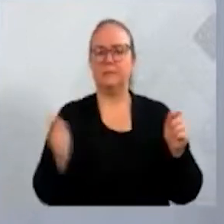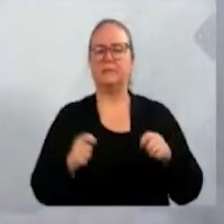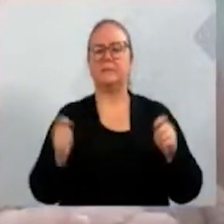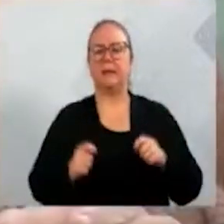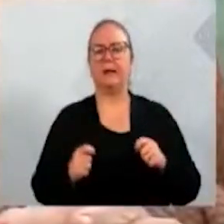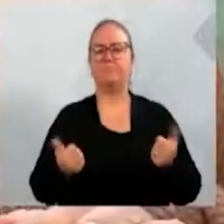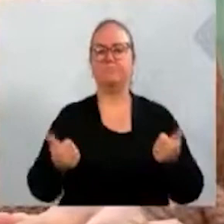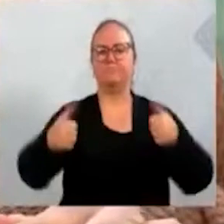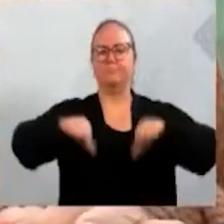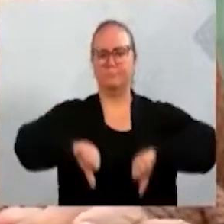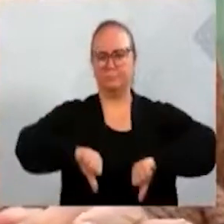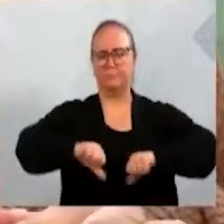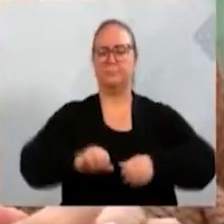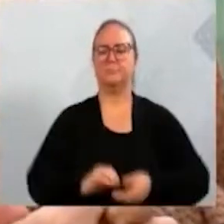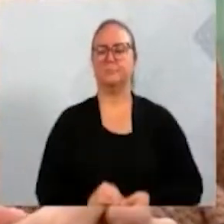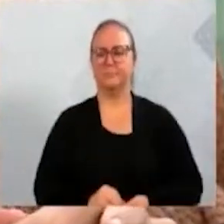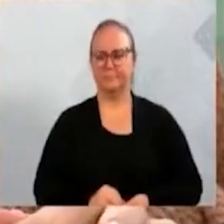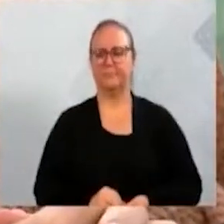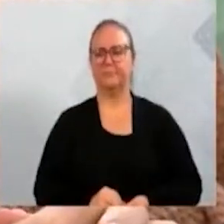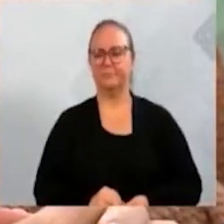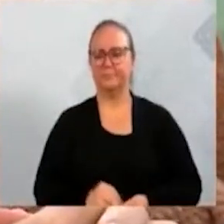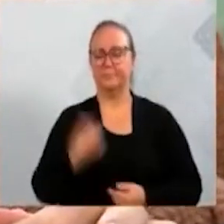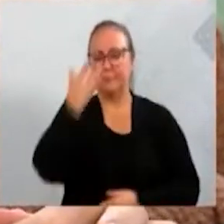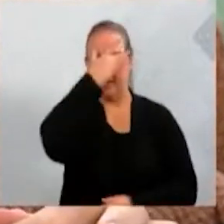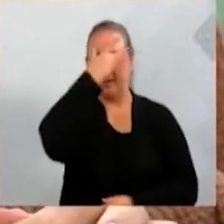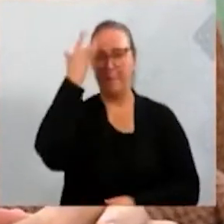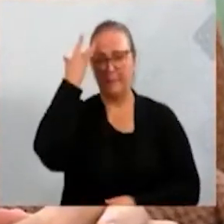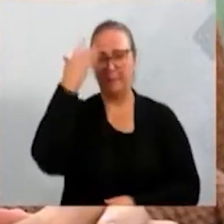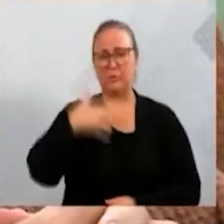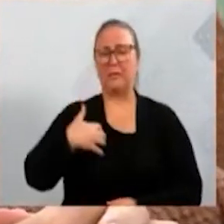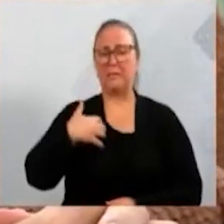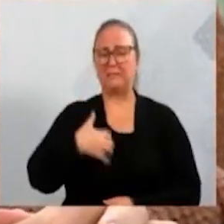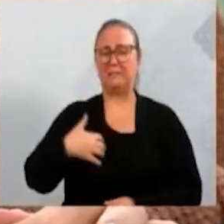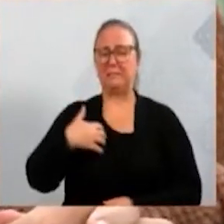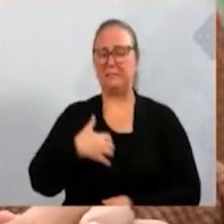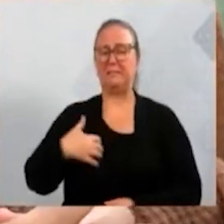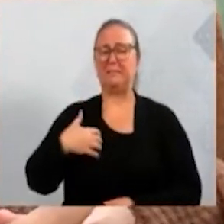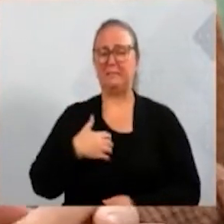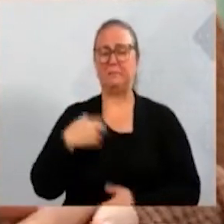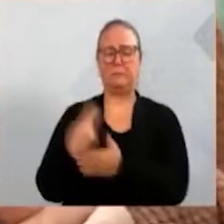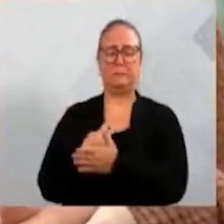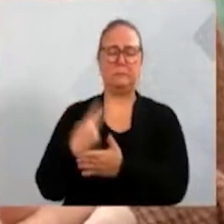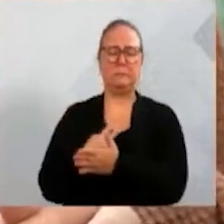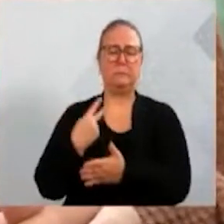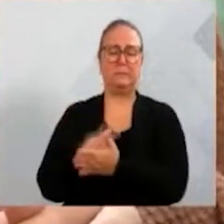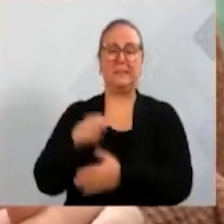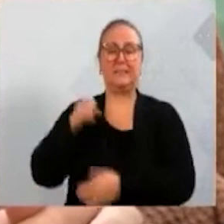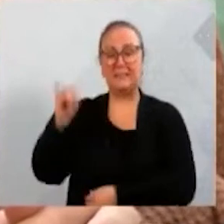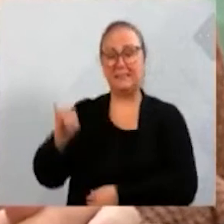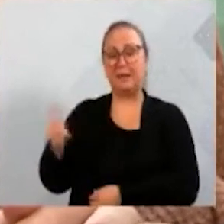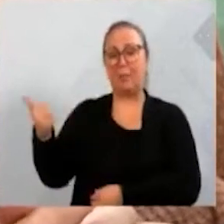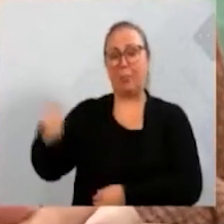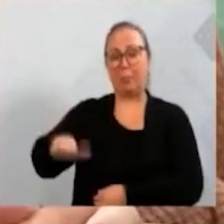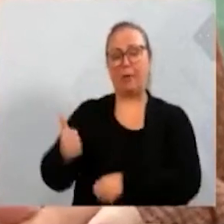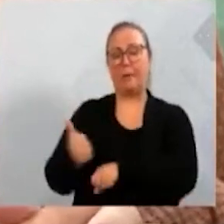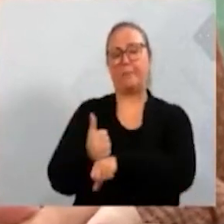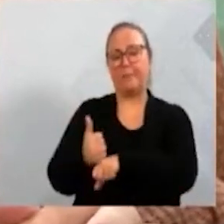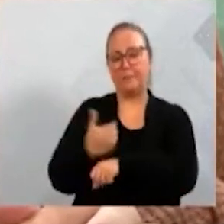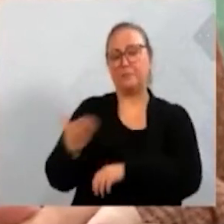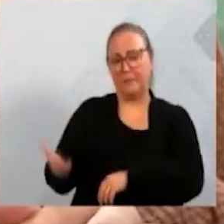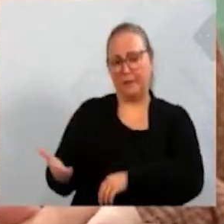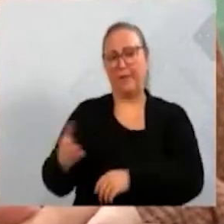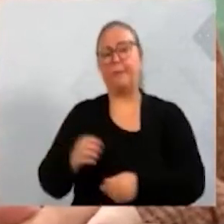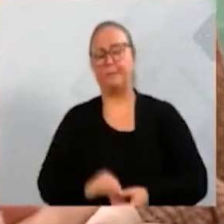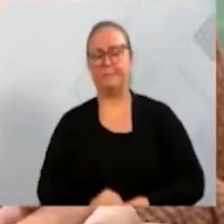mal que podem levar a pessoa a cometer erros gravíssimos já não é novidade para ninguém que já